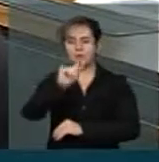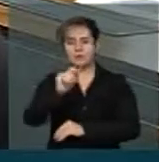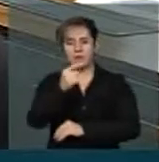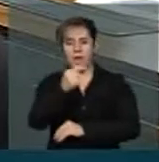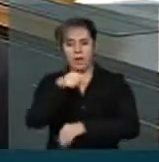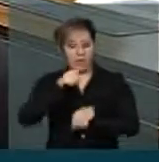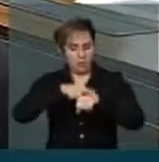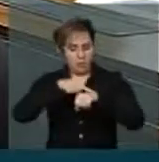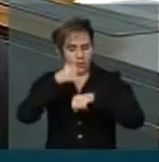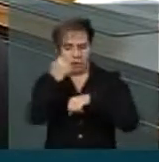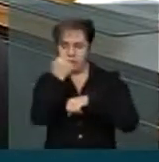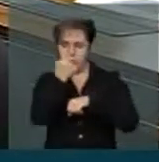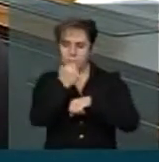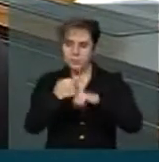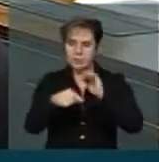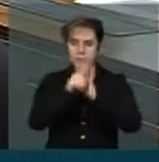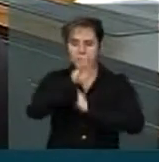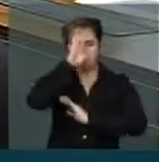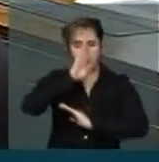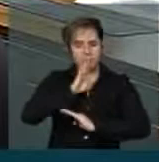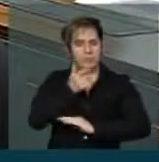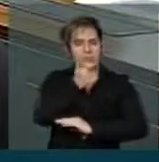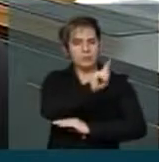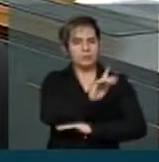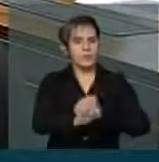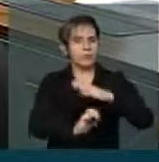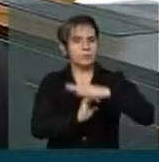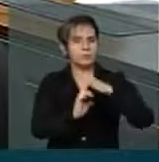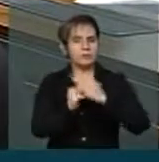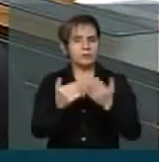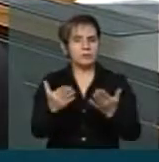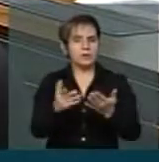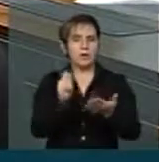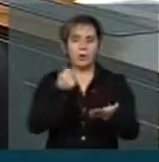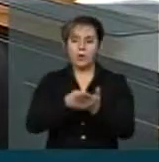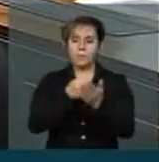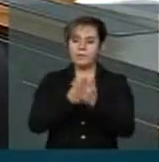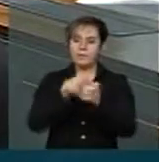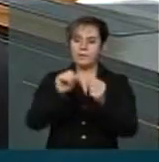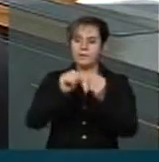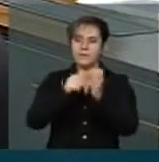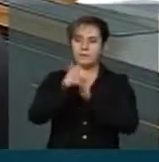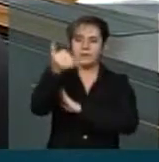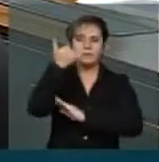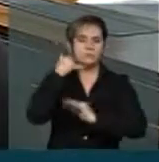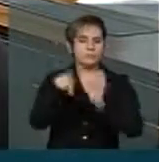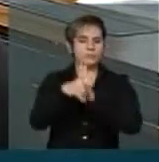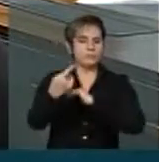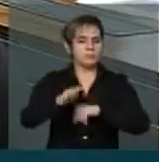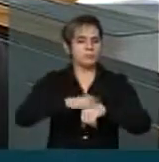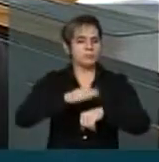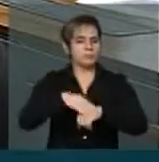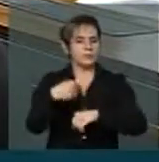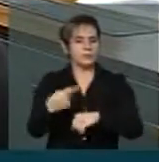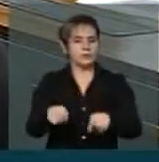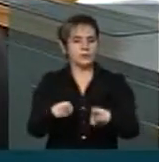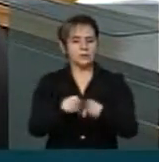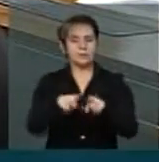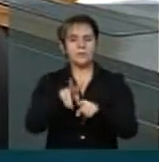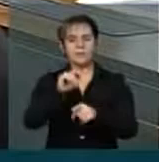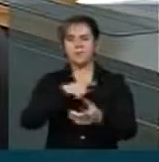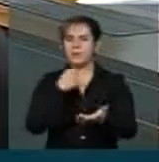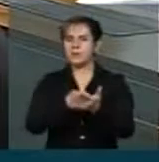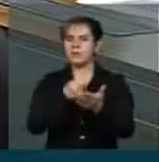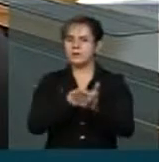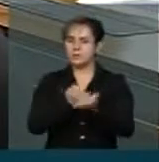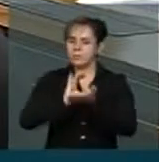gratuita para utilizar a rede de terceiros, obriga ele a só ter essa chamada na rede própria dele. Consequentemente, ele vai ser obrigado a